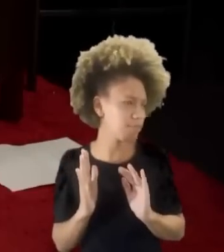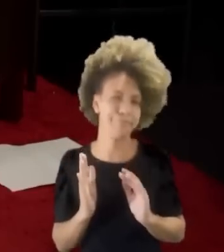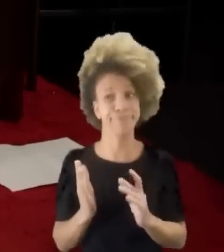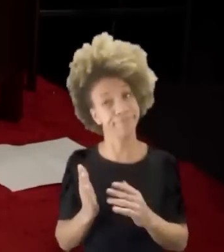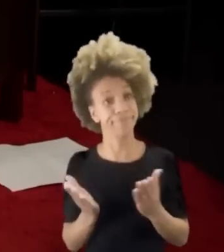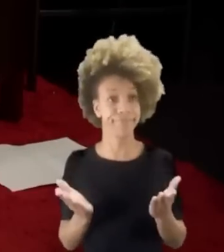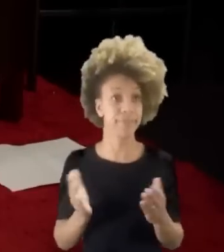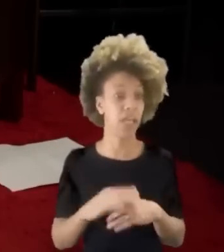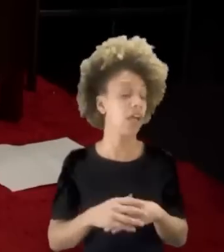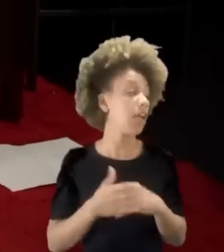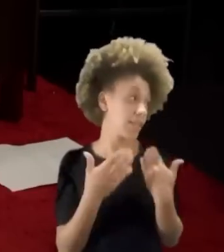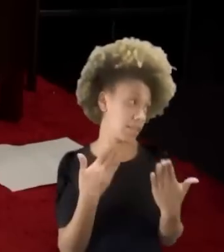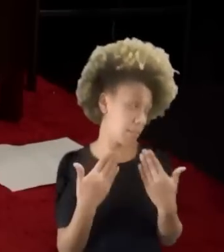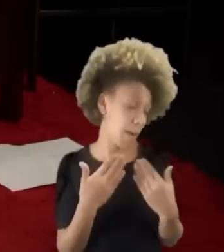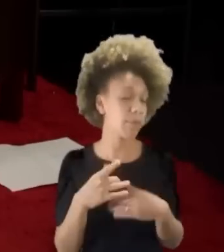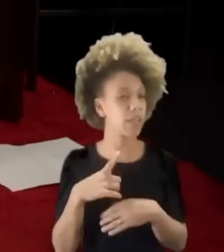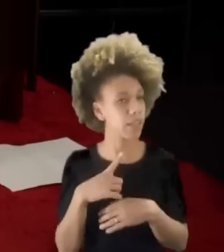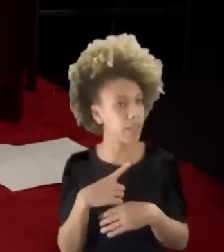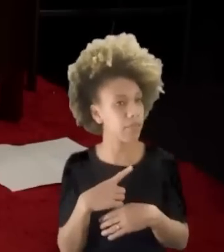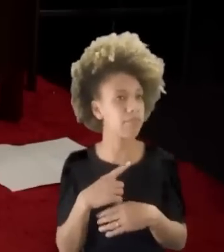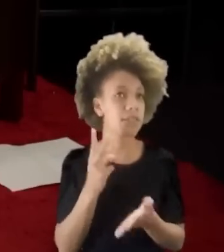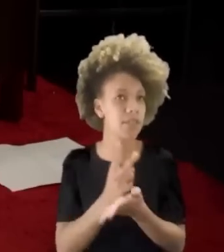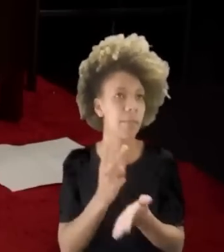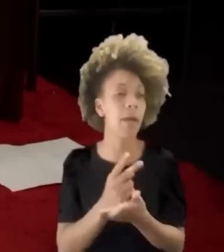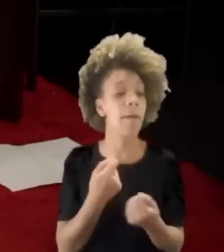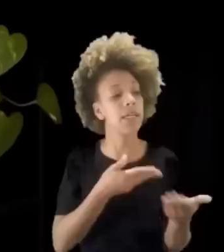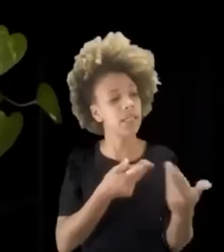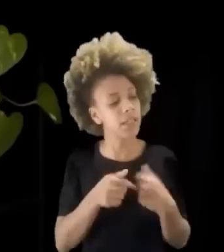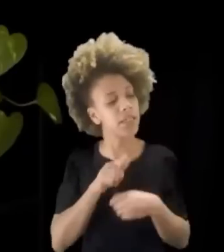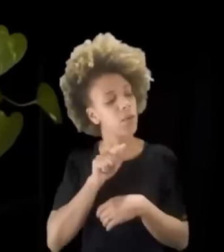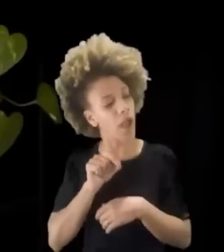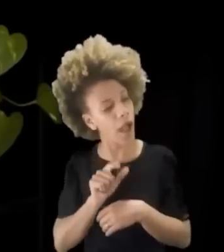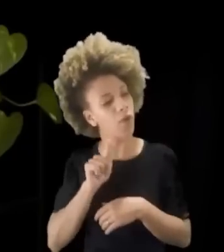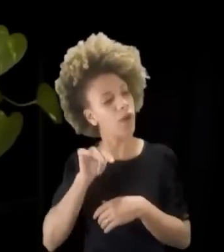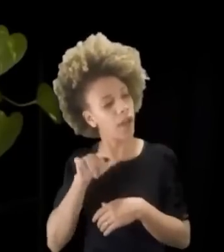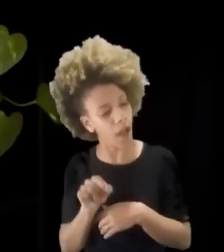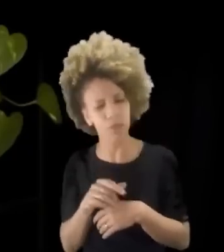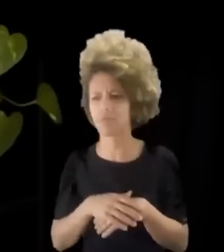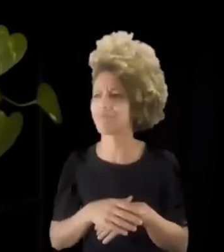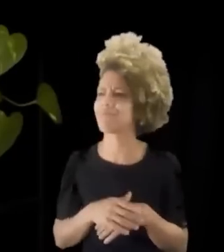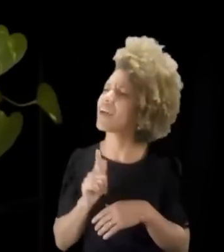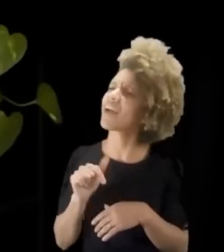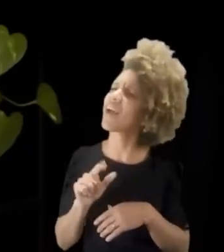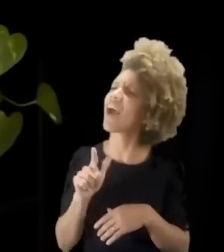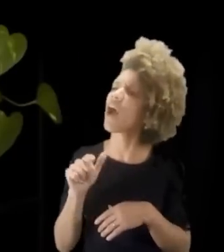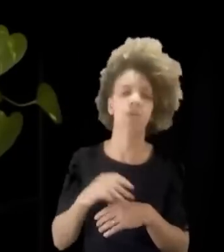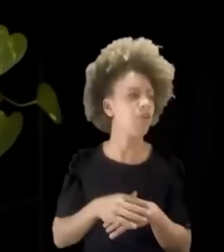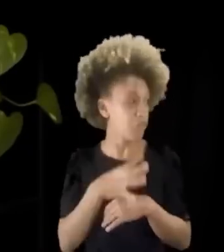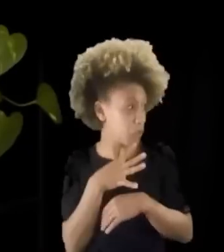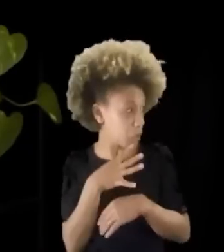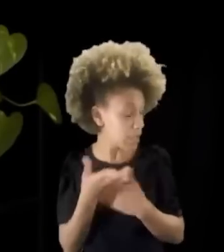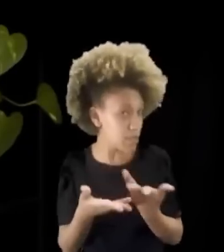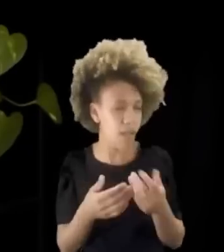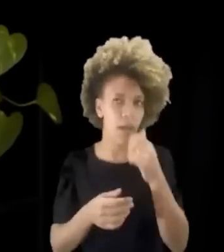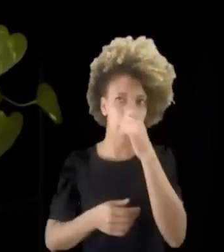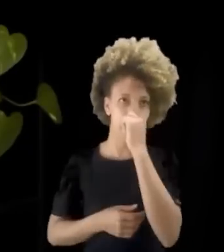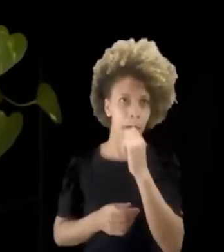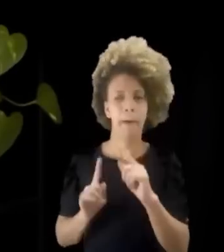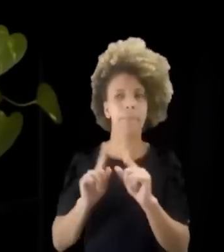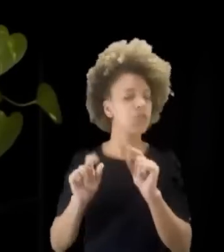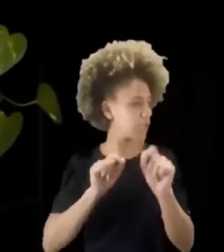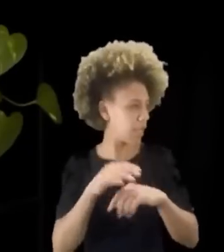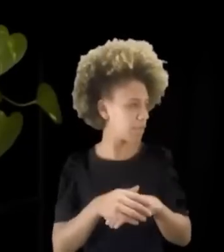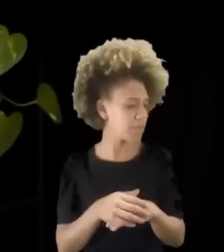bosta a galera que ridículo E aí nesse papo que a gente teve várias vezes ele fala você tem que trazer o galo tem que trazer o galo eu falava o galo eu fui conhecer tuas paradas assim